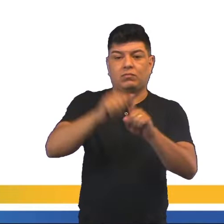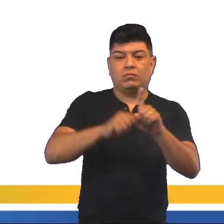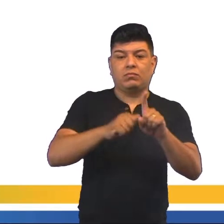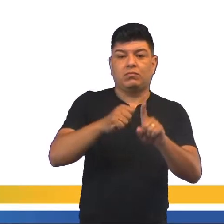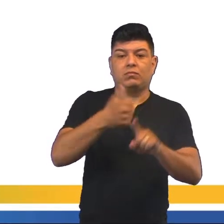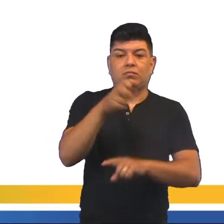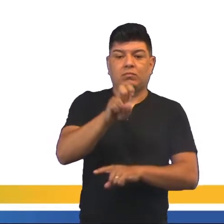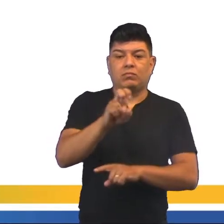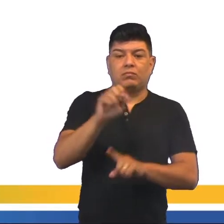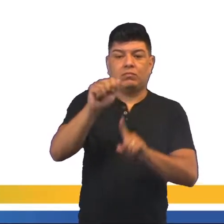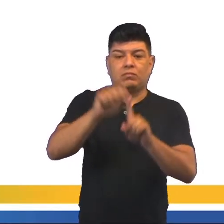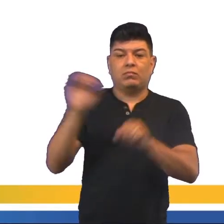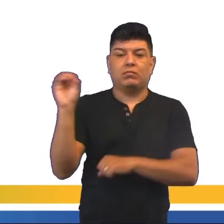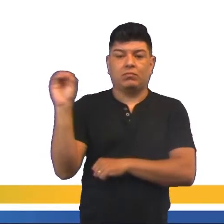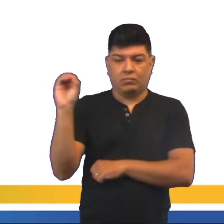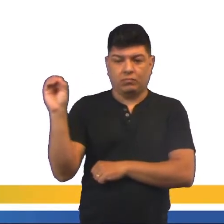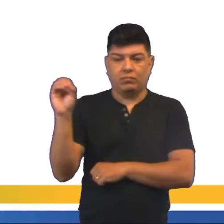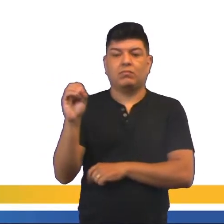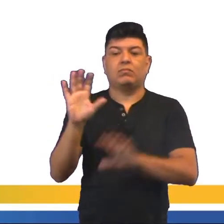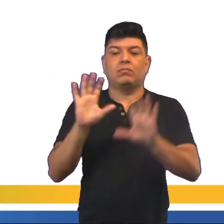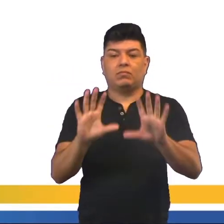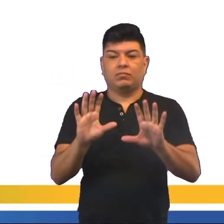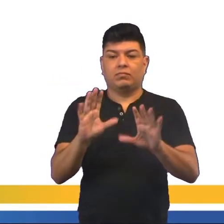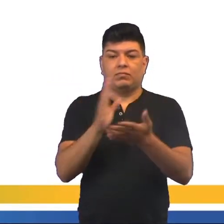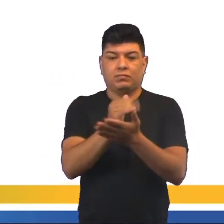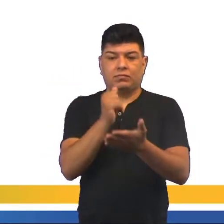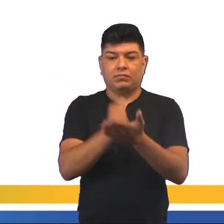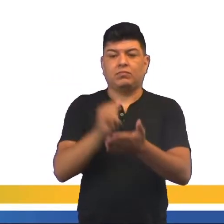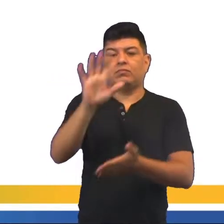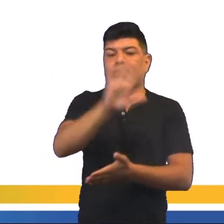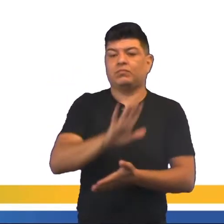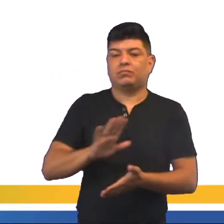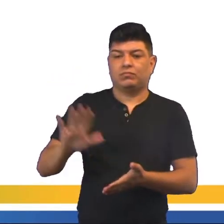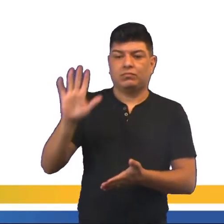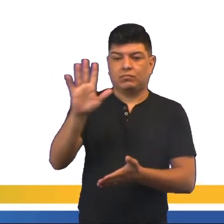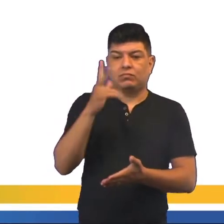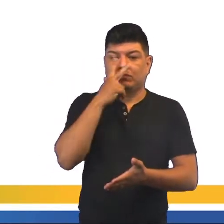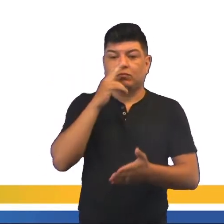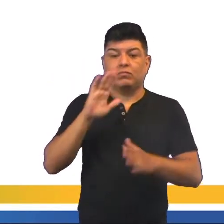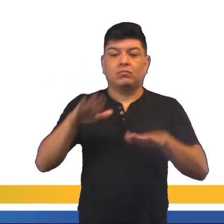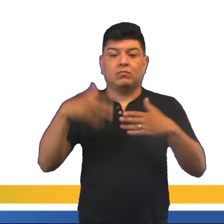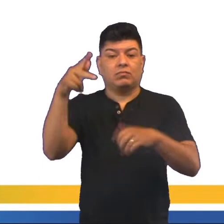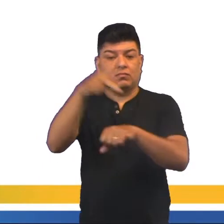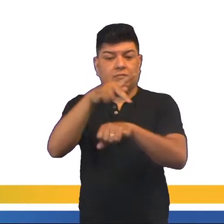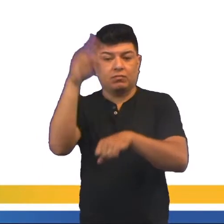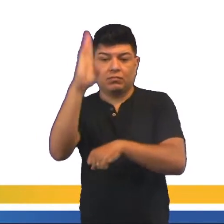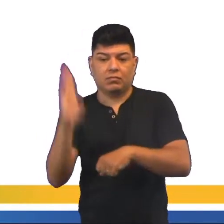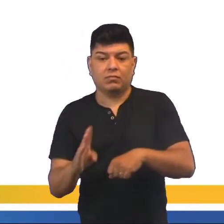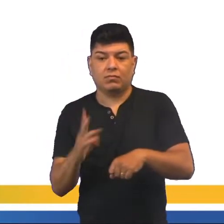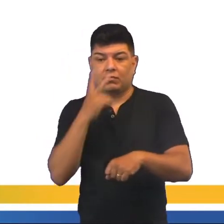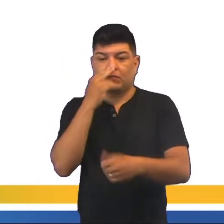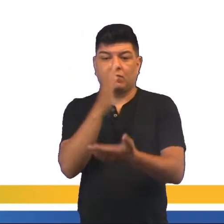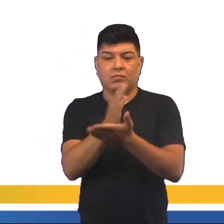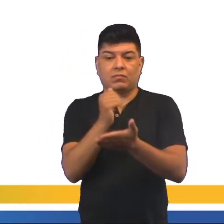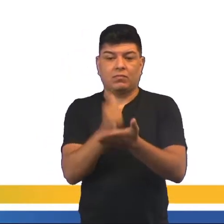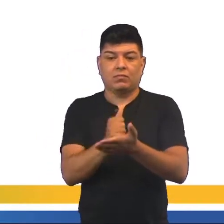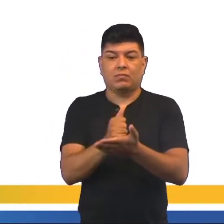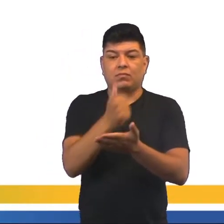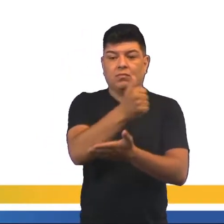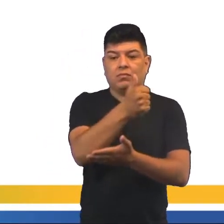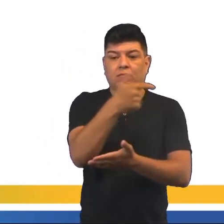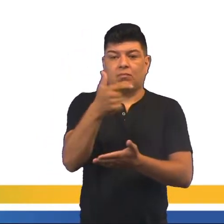foi instituída a Divisão Hidrográfica Nacional, pela qual o Brasil passou a ser dividido